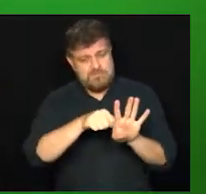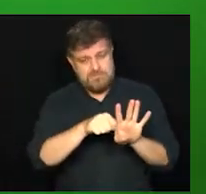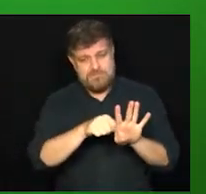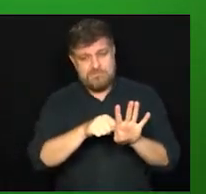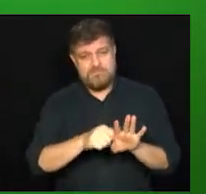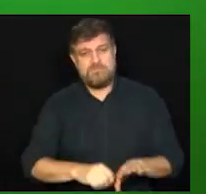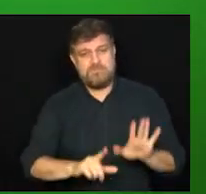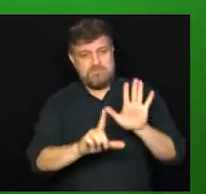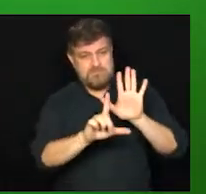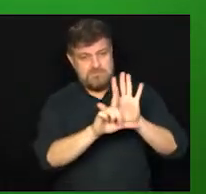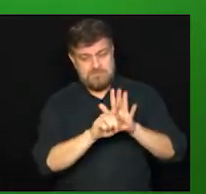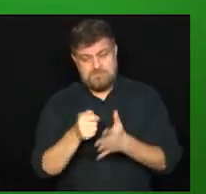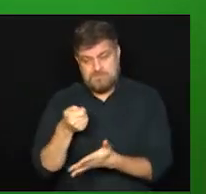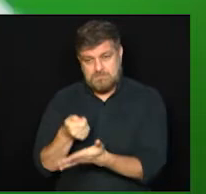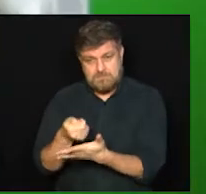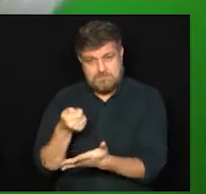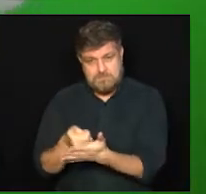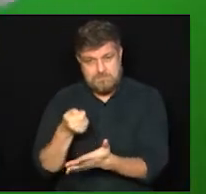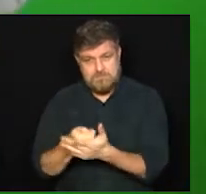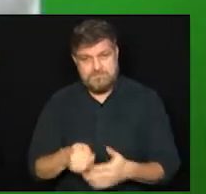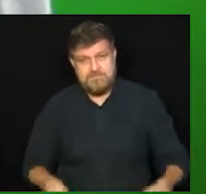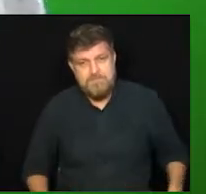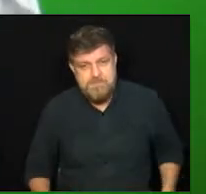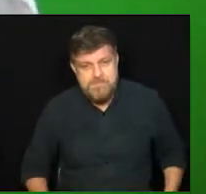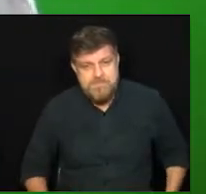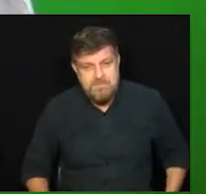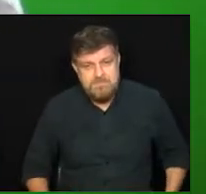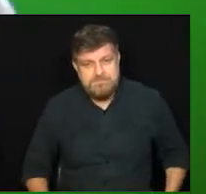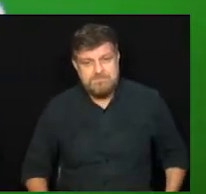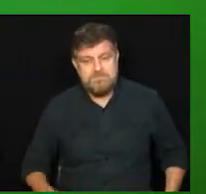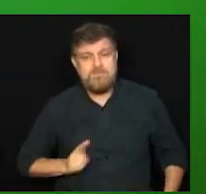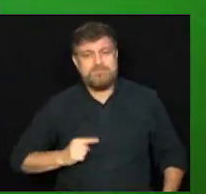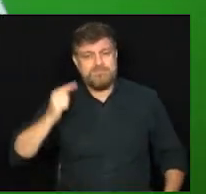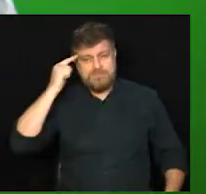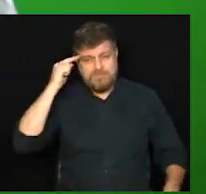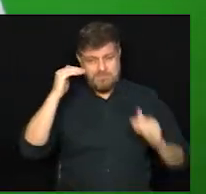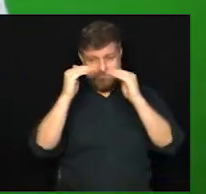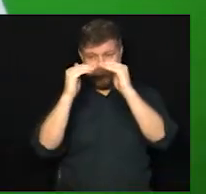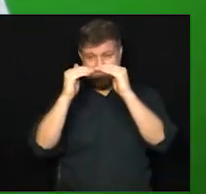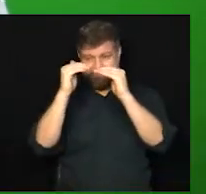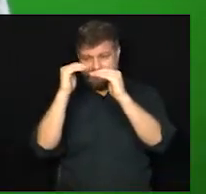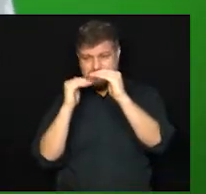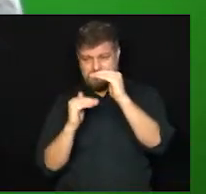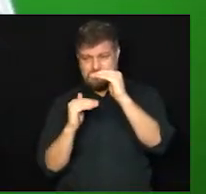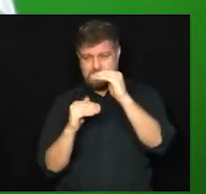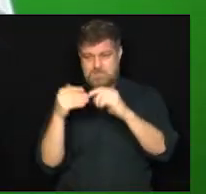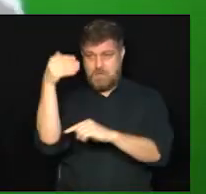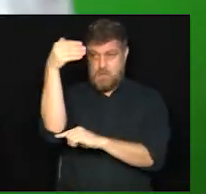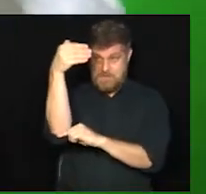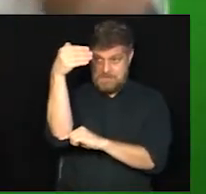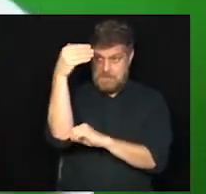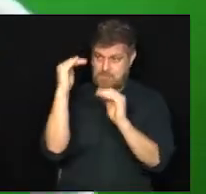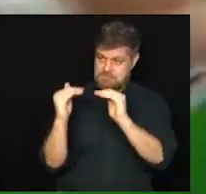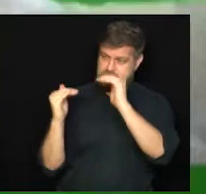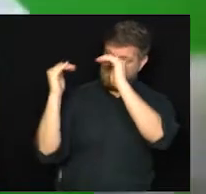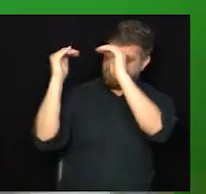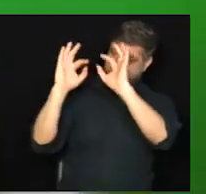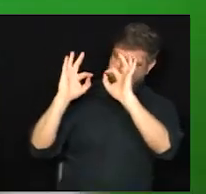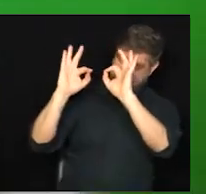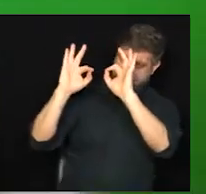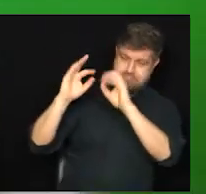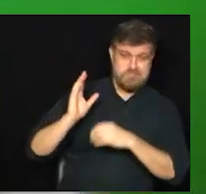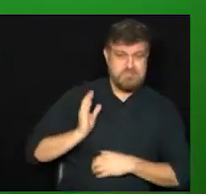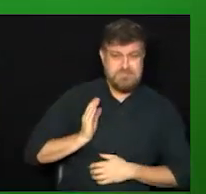lei obriga. Vamos falar de descendo essa cadeia aqui, você tem a hotelaria, né? Então você tem outros